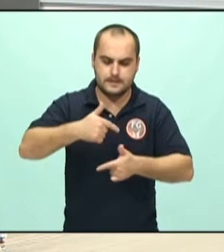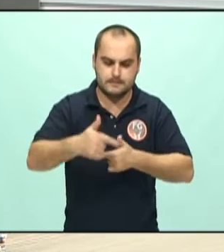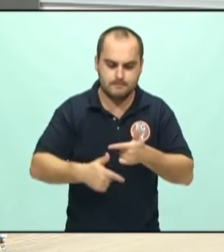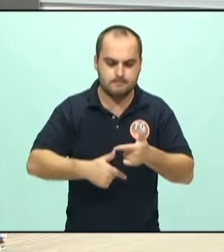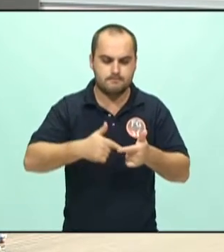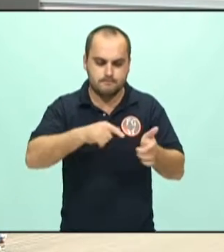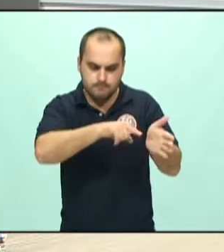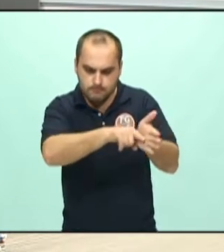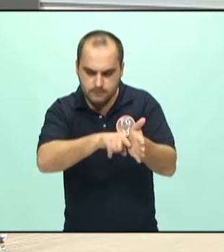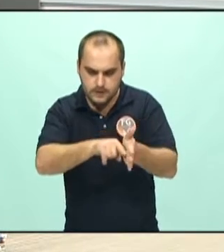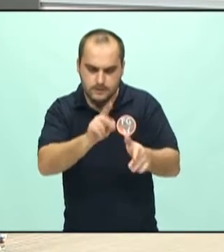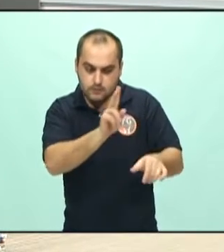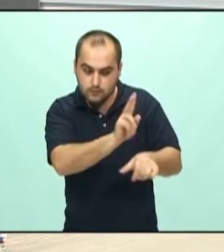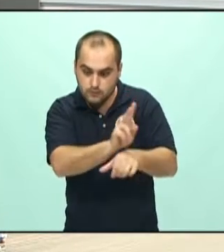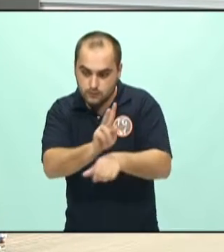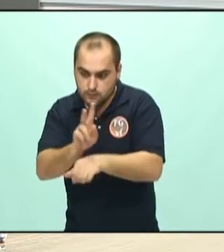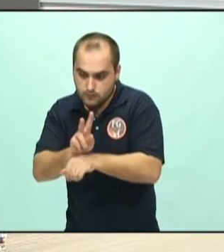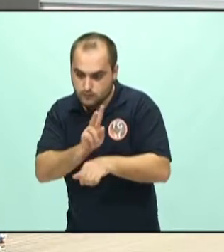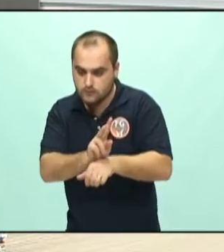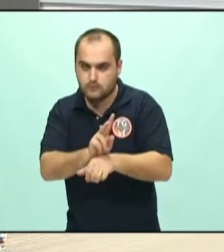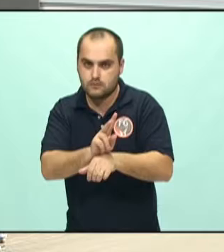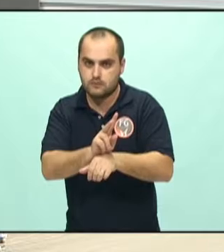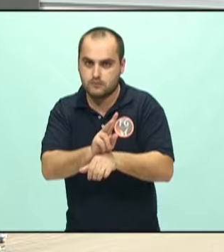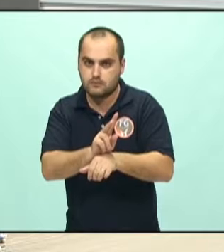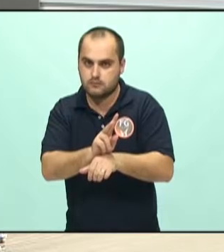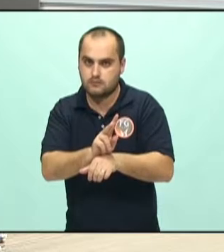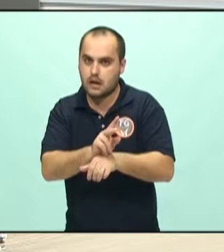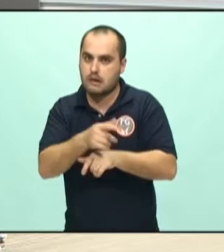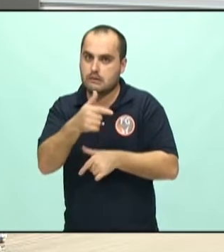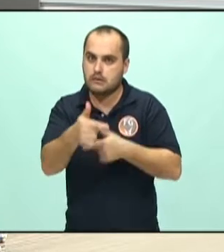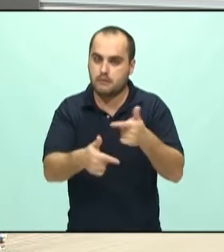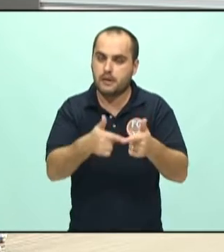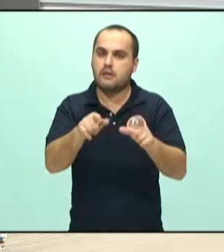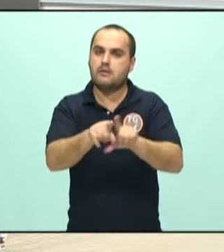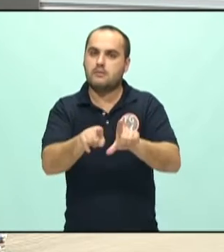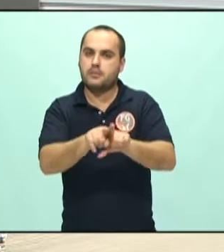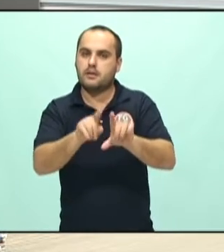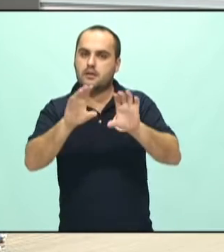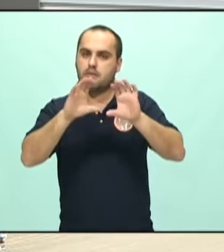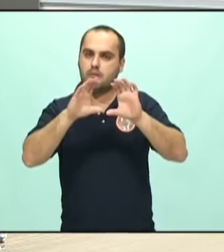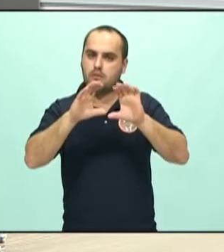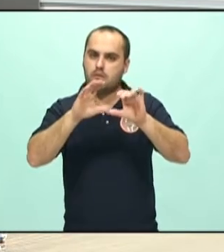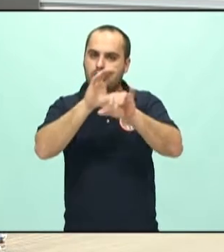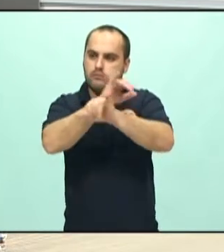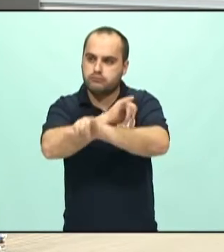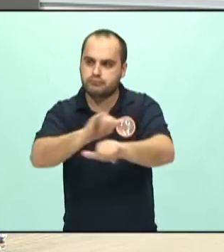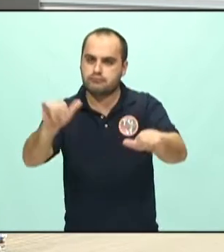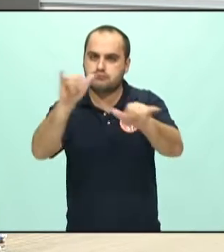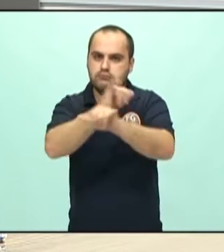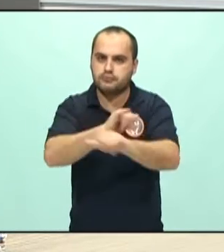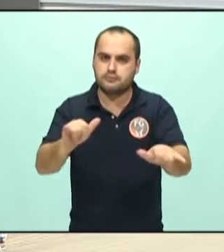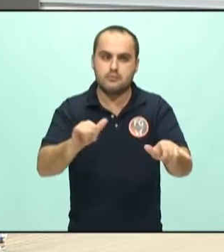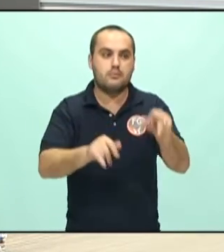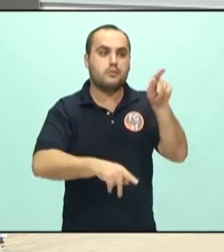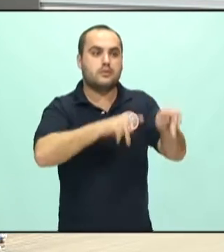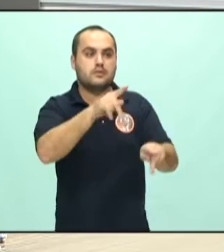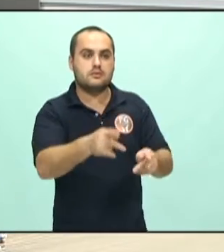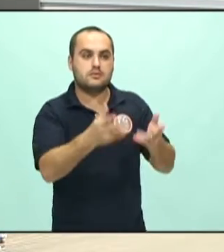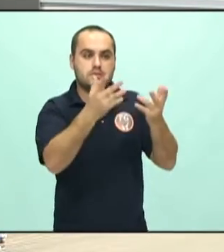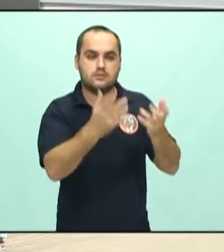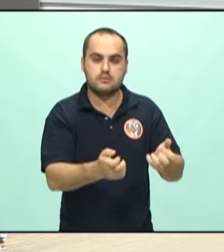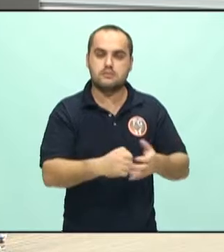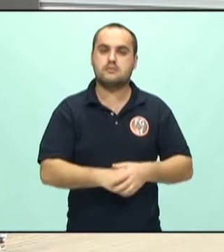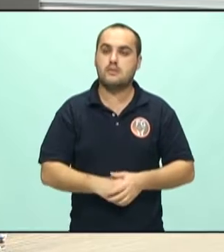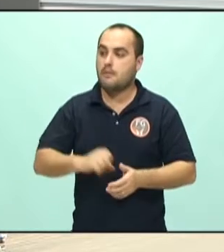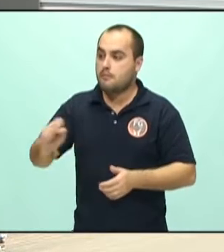ea a população a gente tem trabalhado também nos meios de comunicação para que a população esteja recebendo essa equipe aproveite esse aqui para tirar